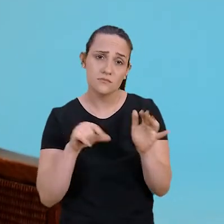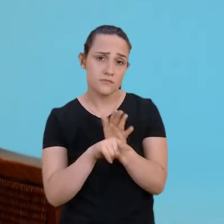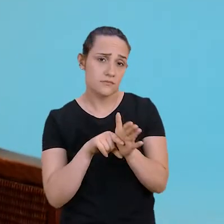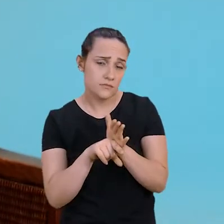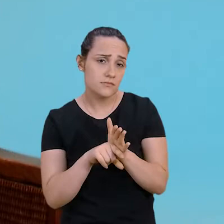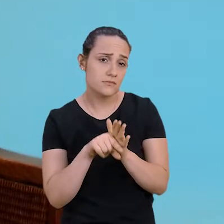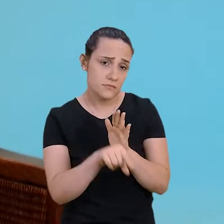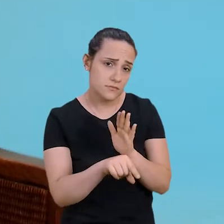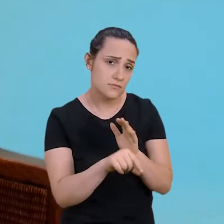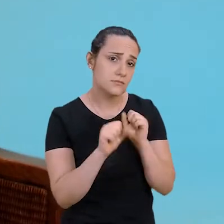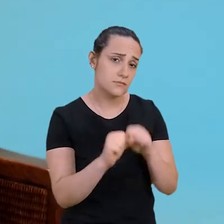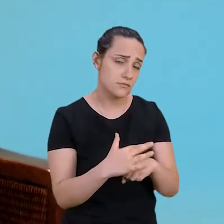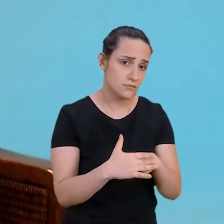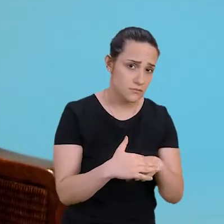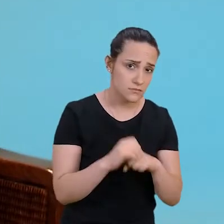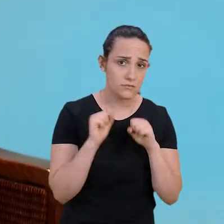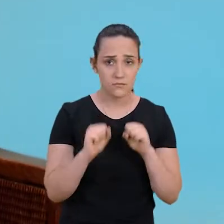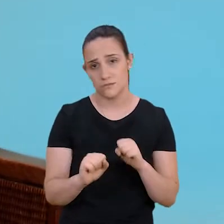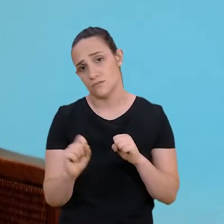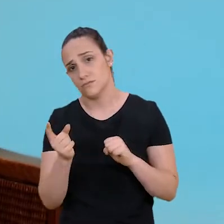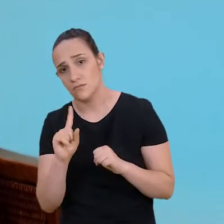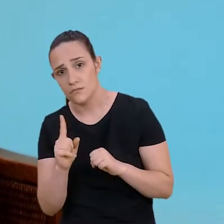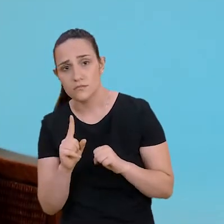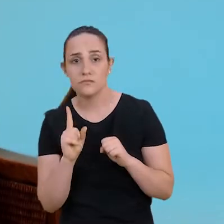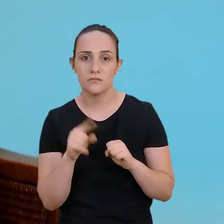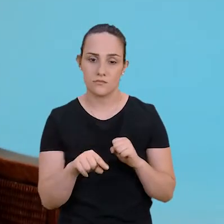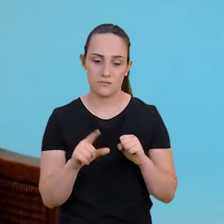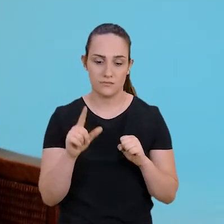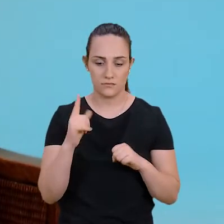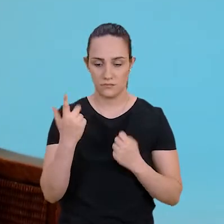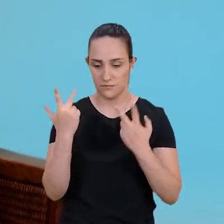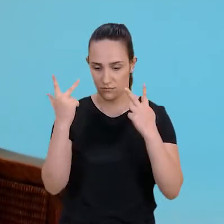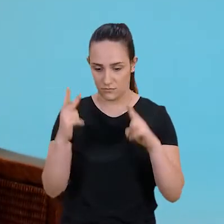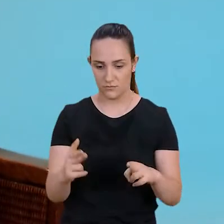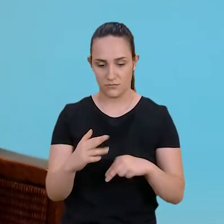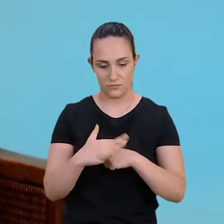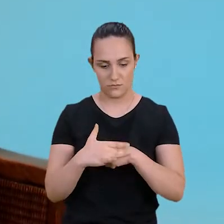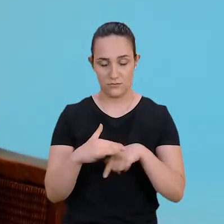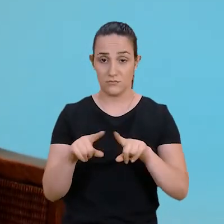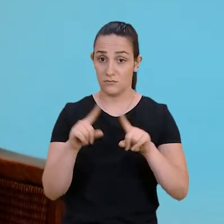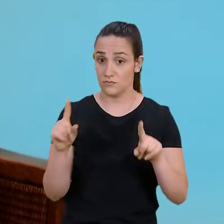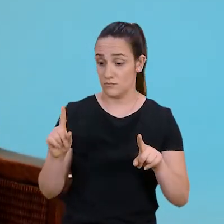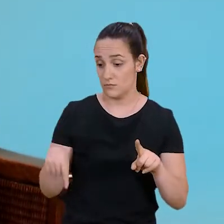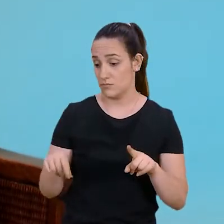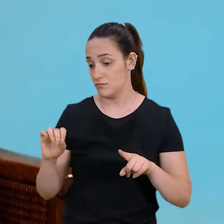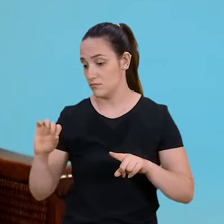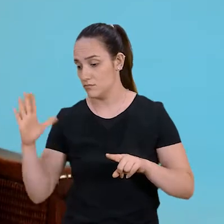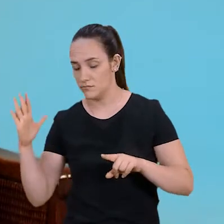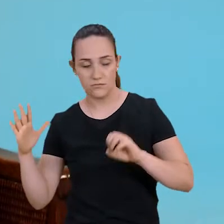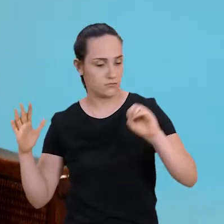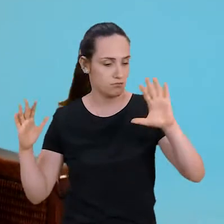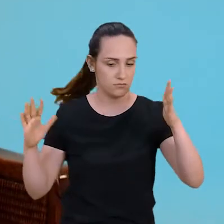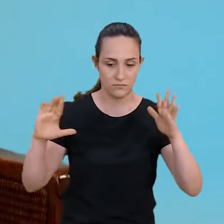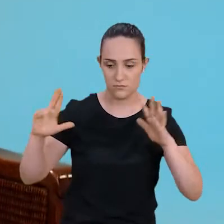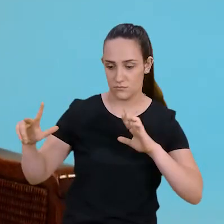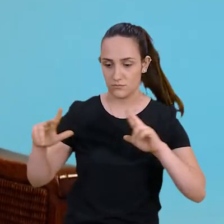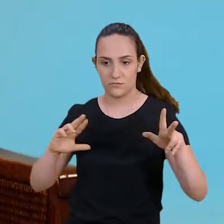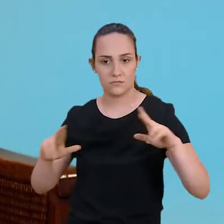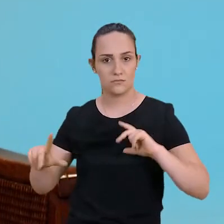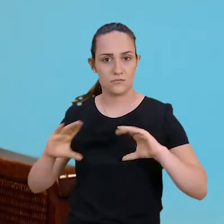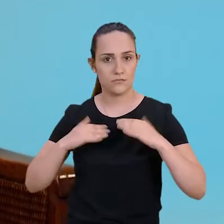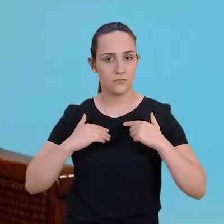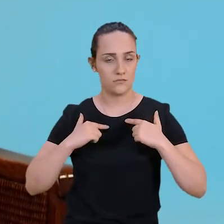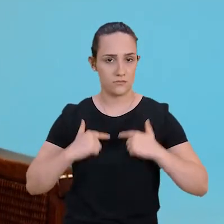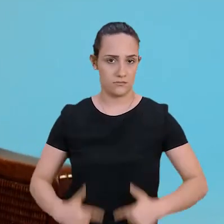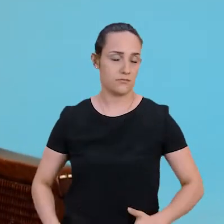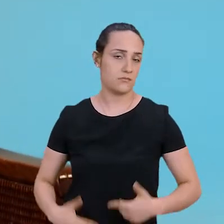ter como não pode ter, porque nenhum é igual ao outro, é a mesma doença, só que são casos diferentes, né? Que nem ela está falando, a